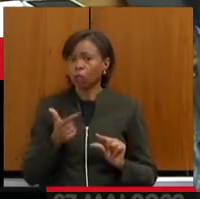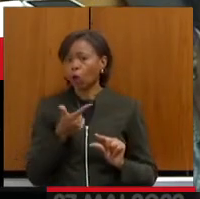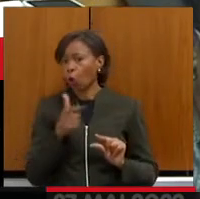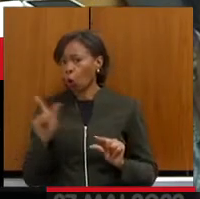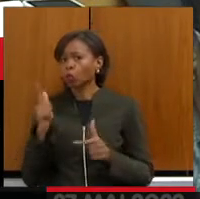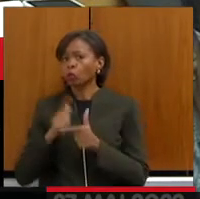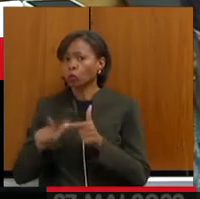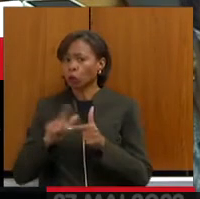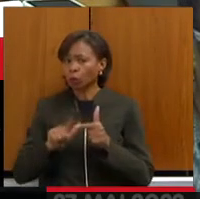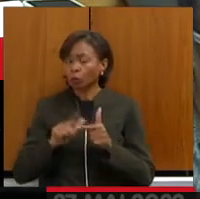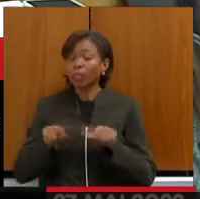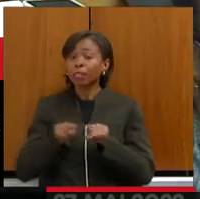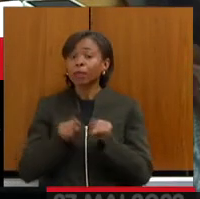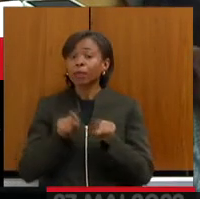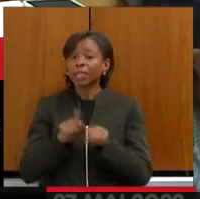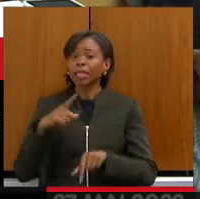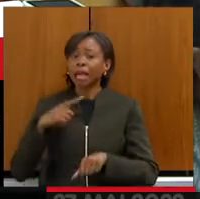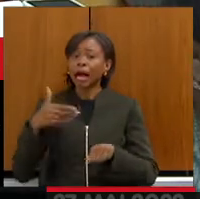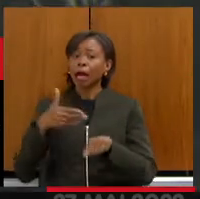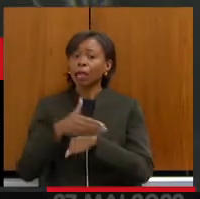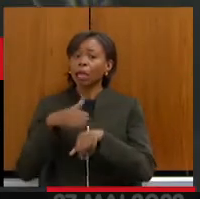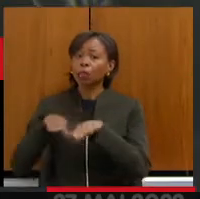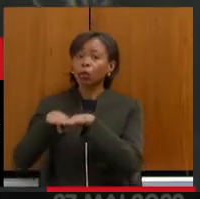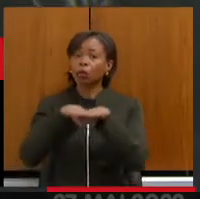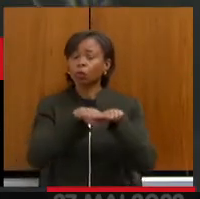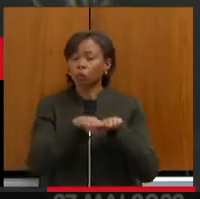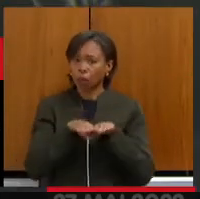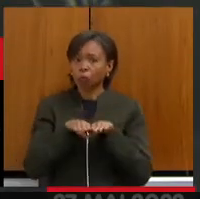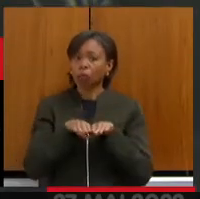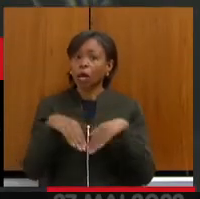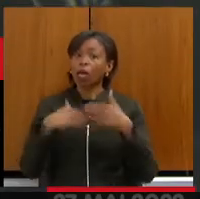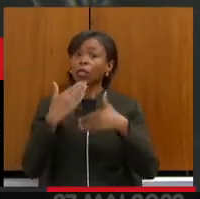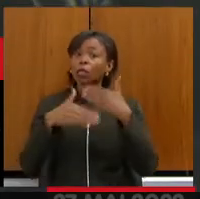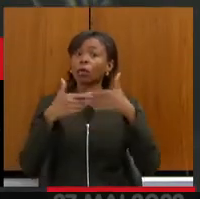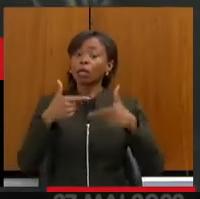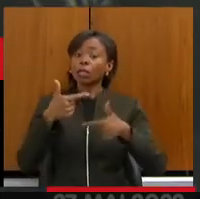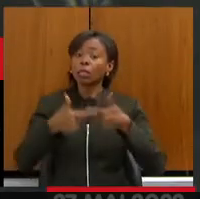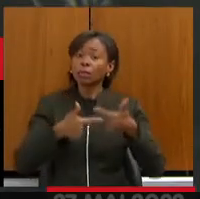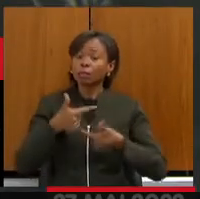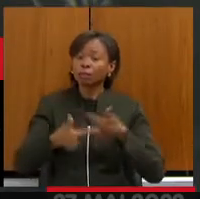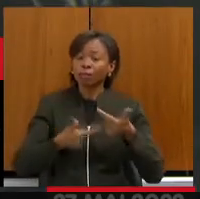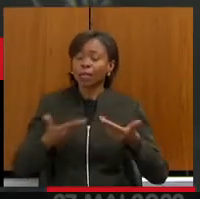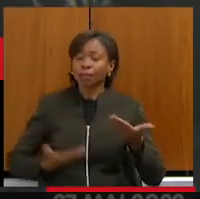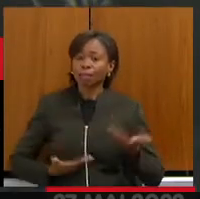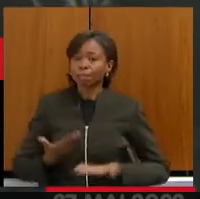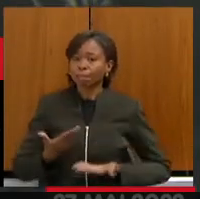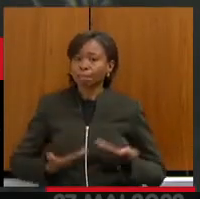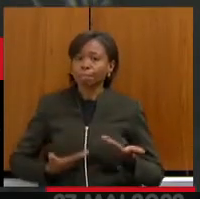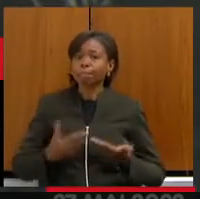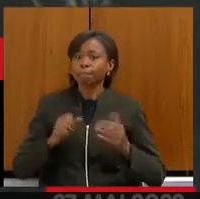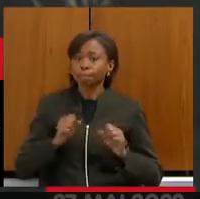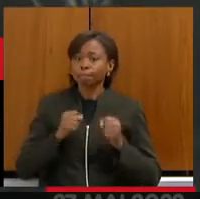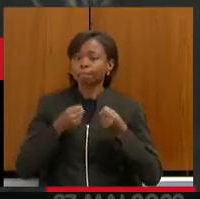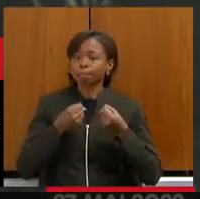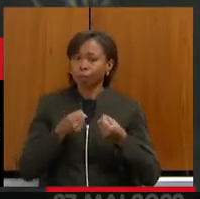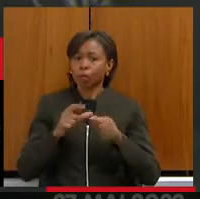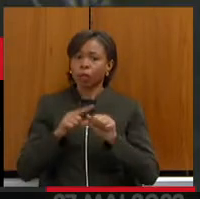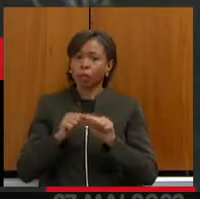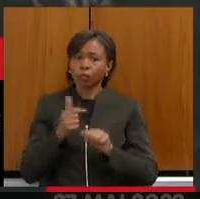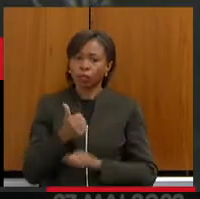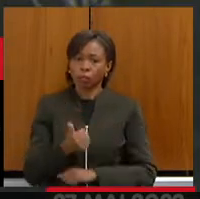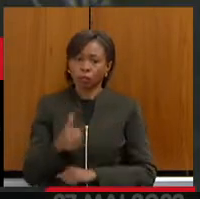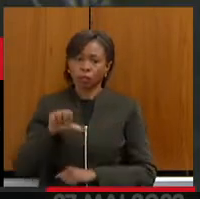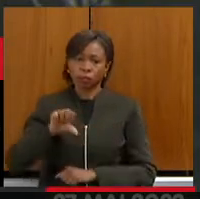ao acesso Universal e igualitário às ações e aos serviços para promoção proteção recuperação conforme dispõe o artigo